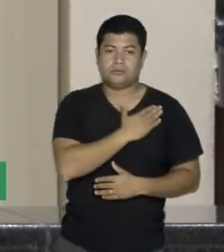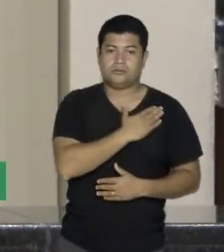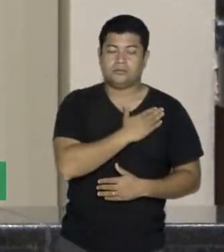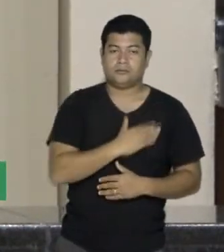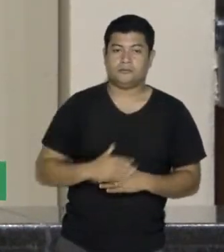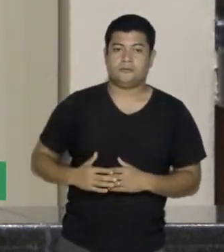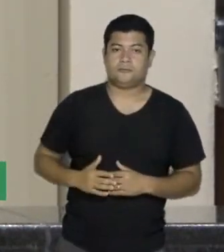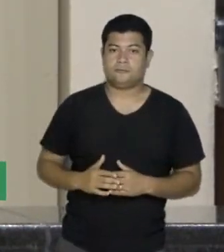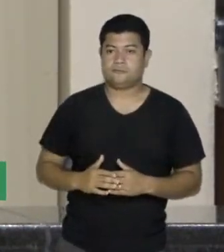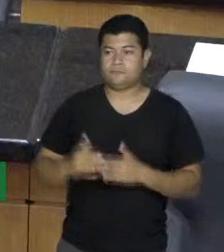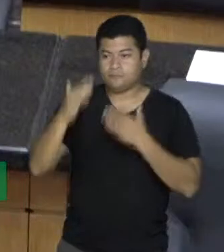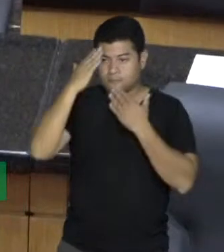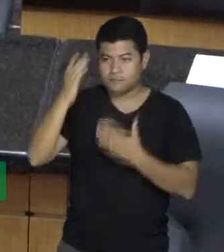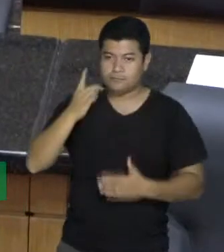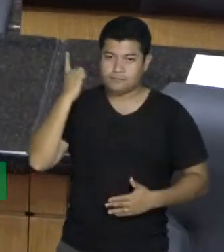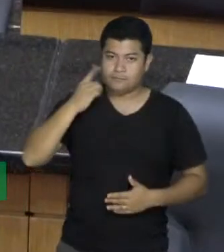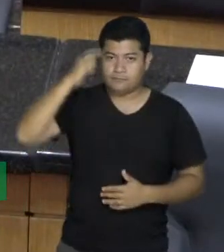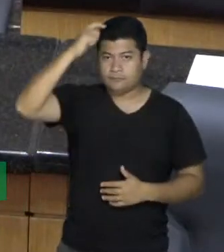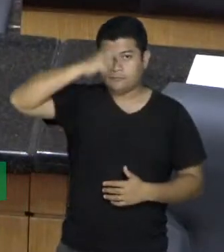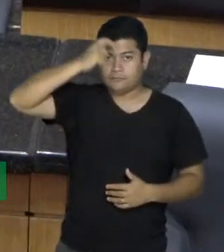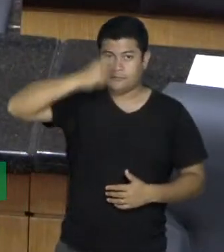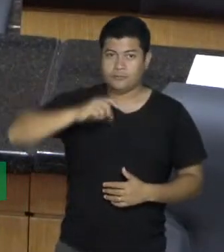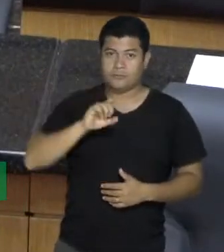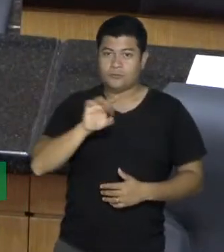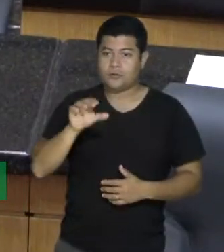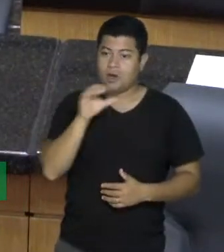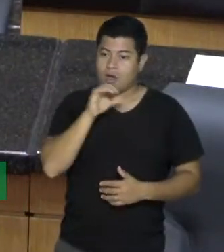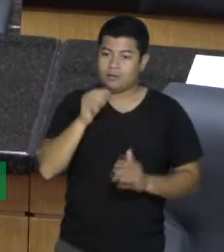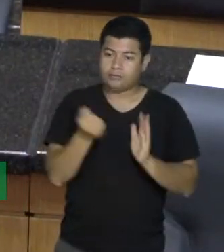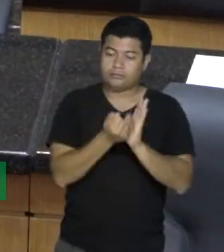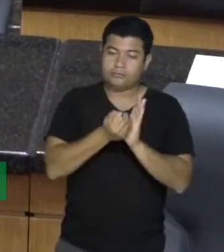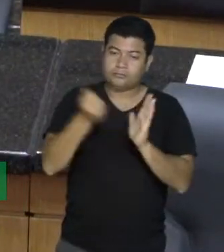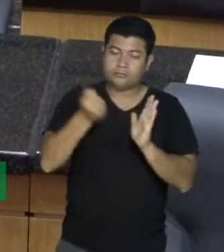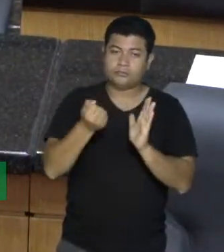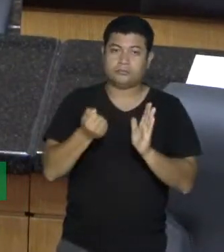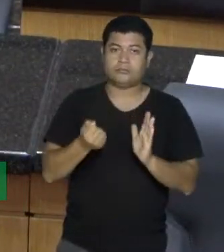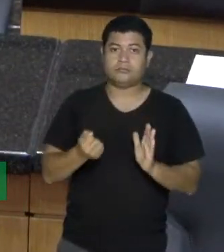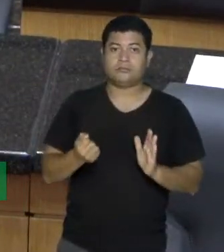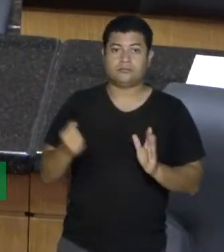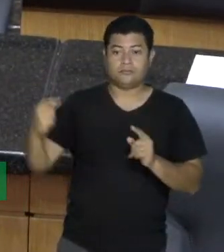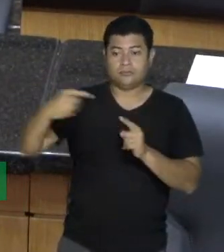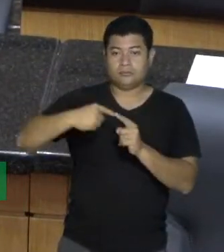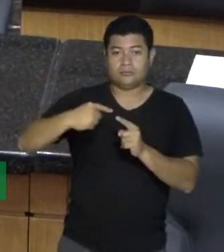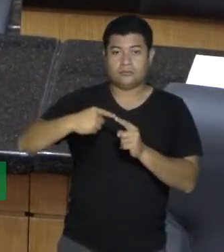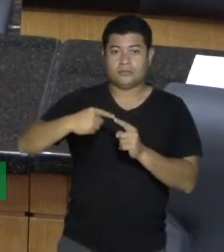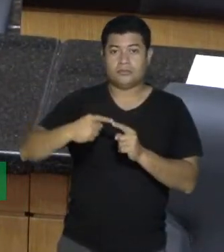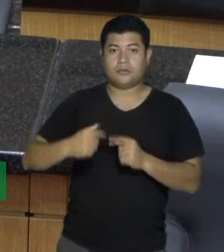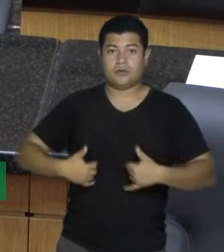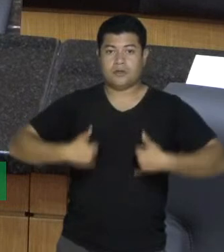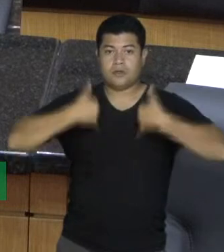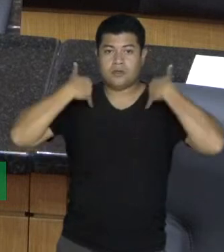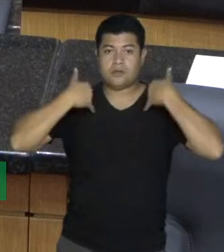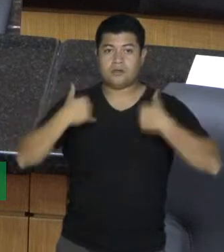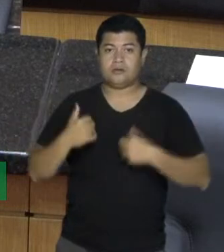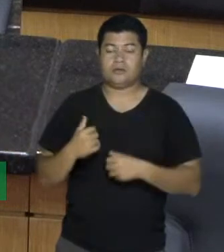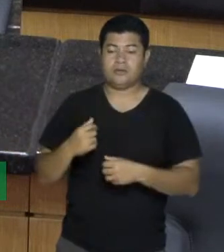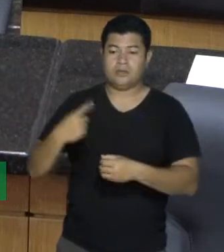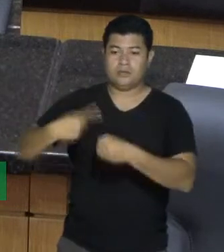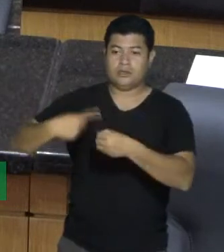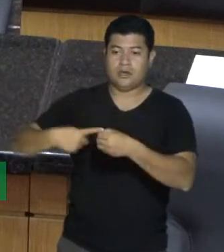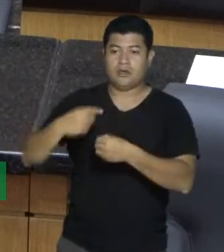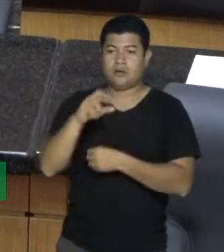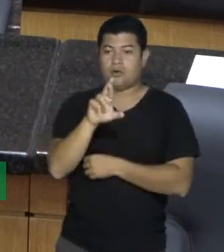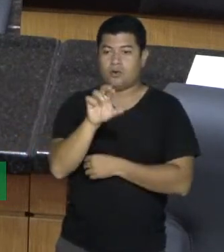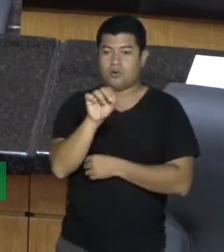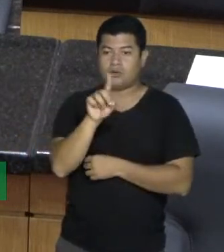querido que nos preside queria só fazer um registro em alusão a passagem do aniversário do município de rodeio que na data